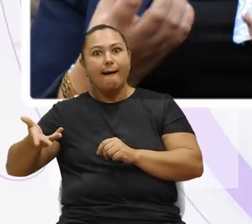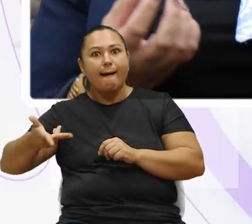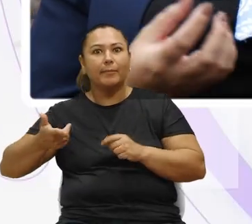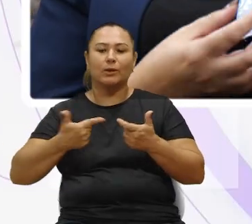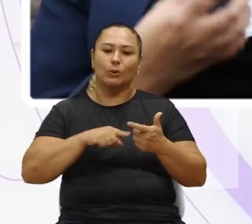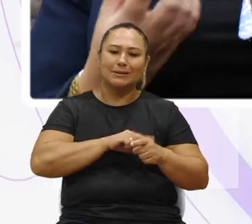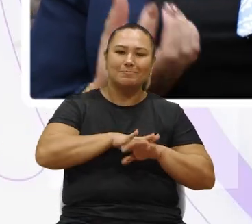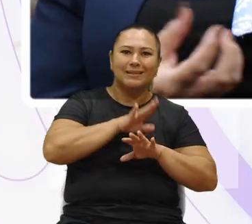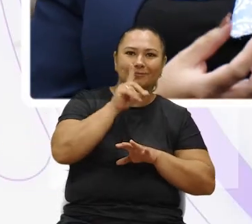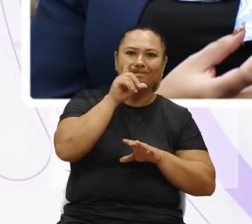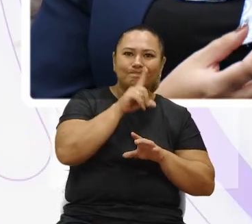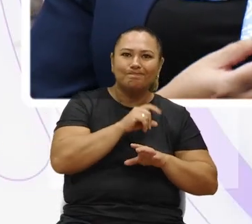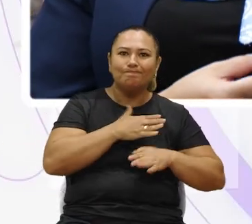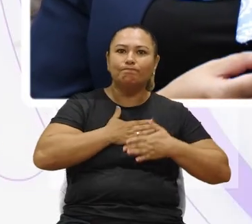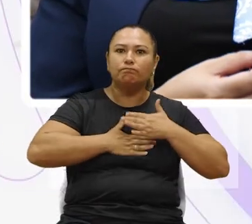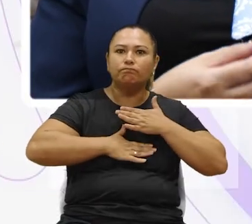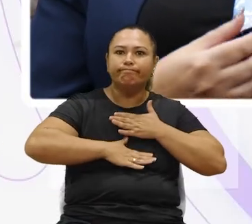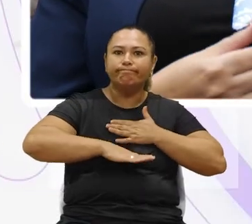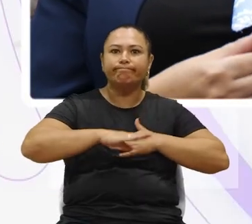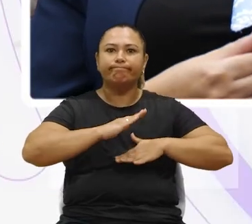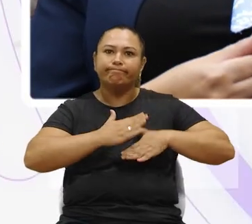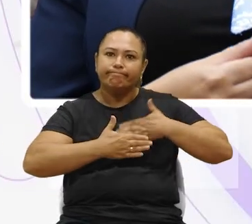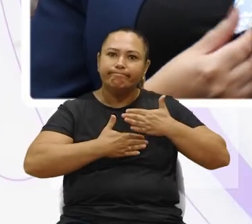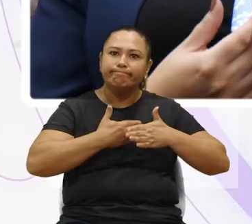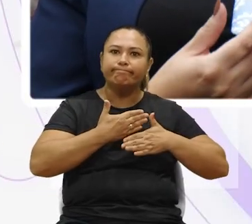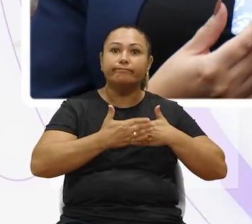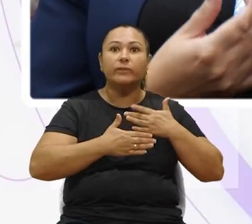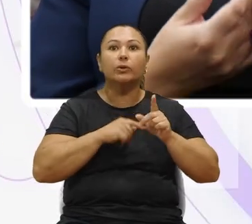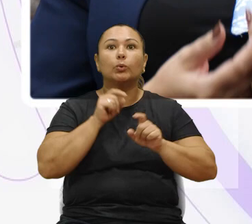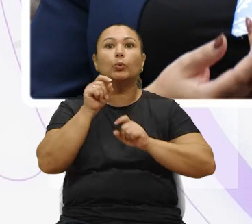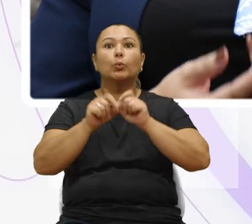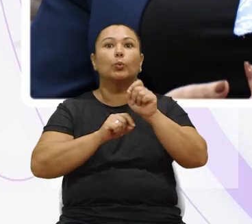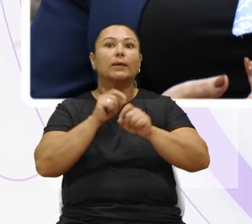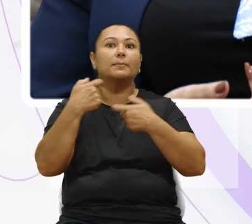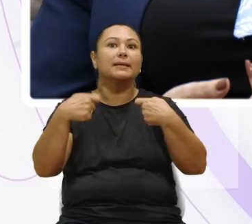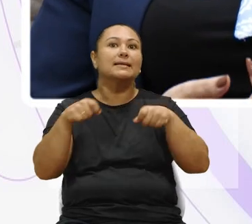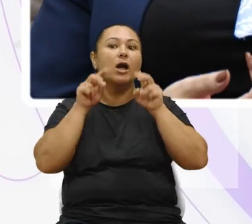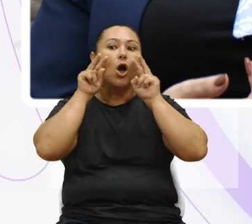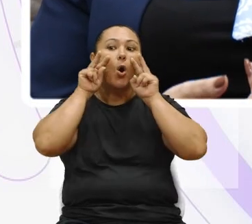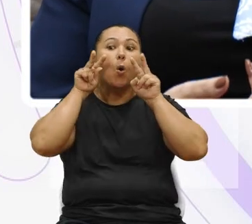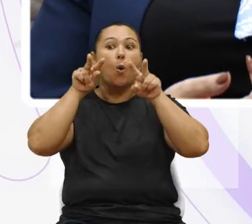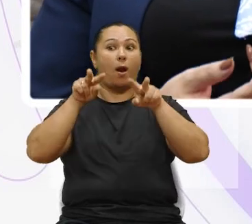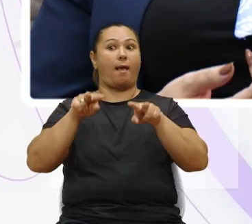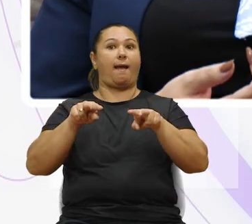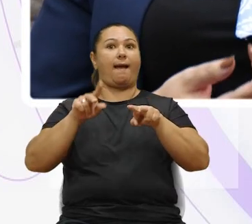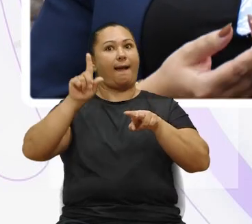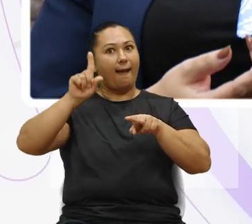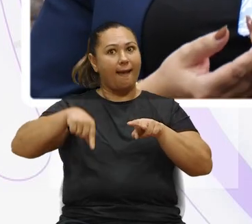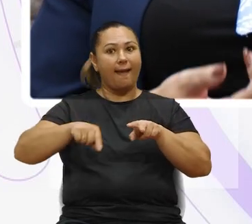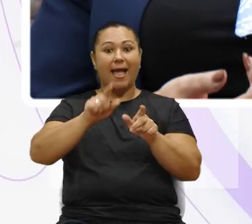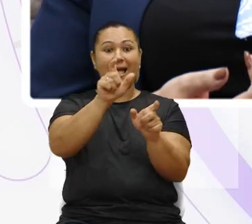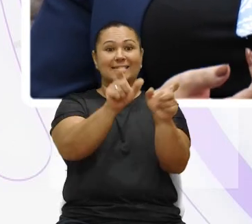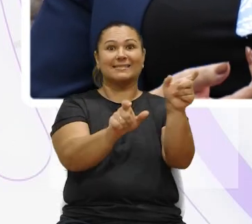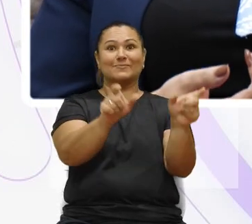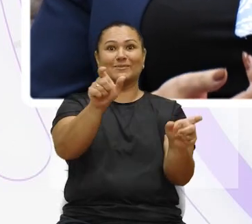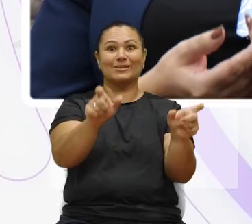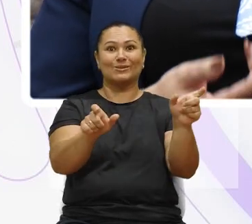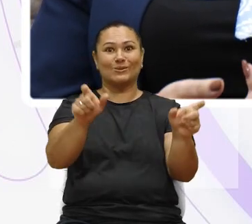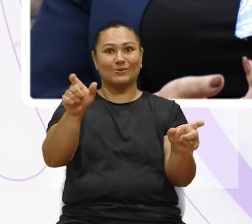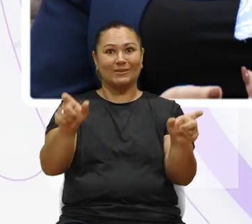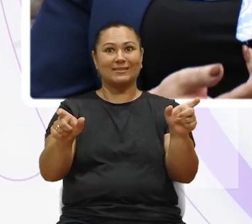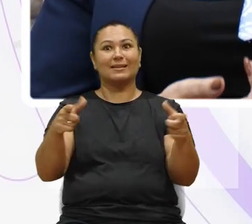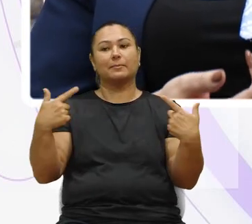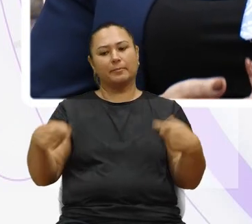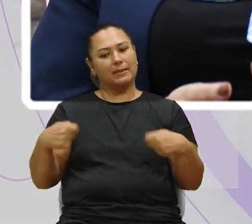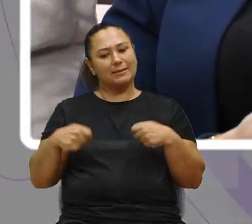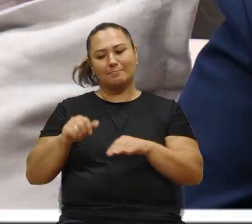pouco maior, outras com mais dificuldades. Porém, o que elas precisam olhar e considerar é que as